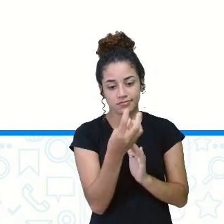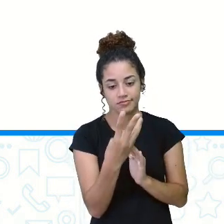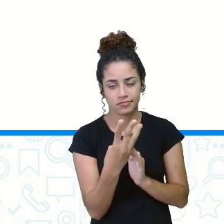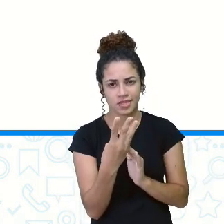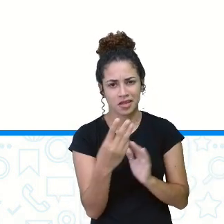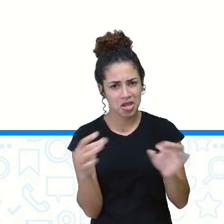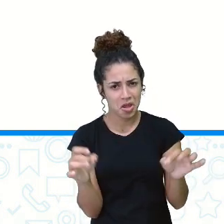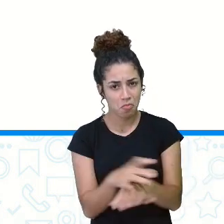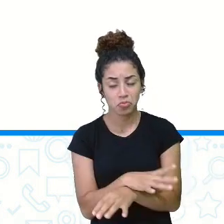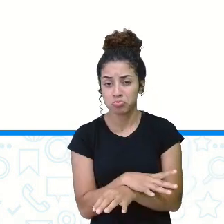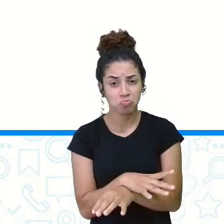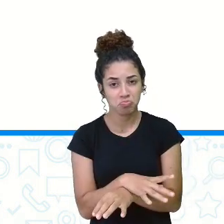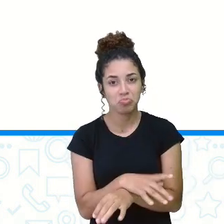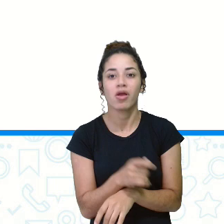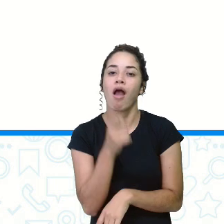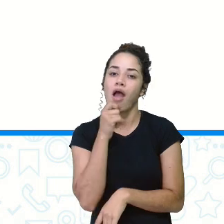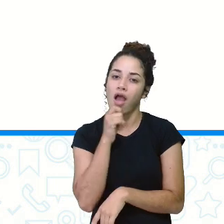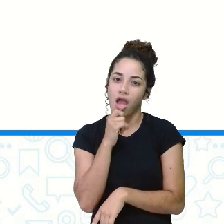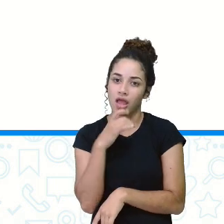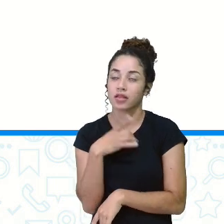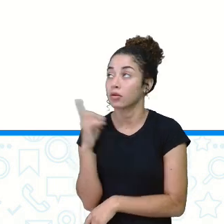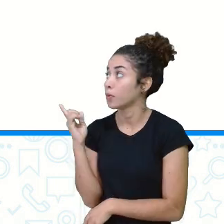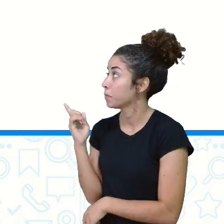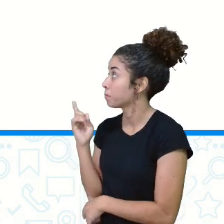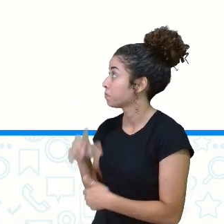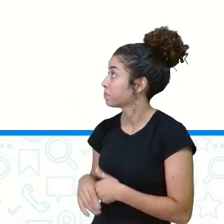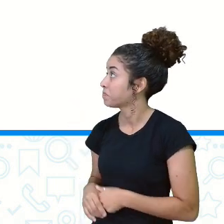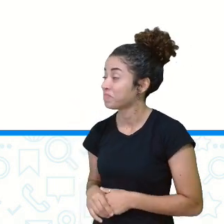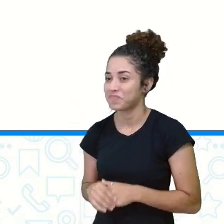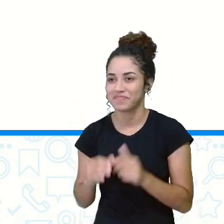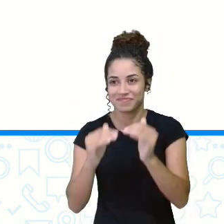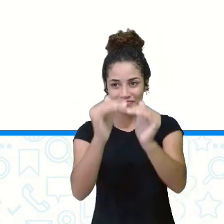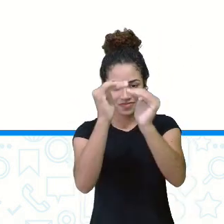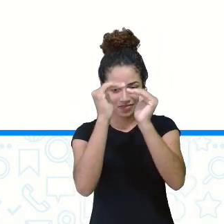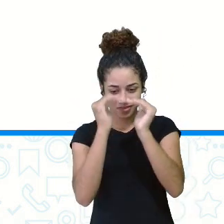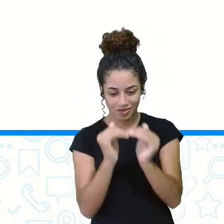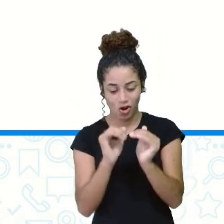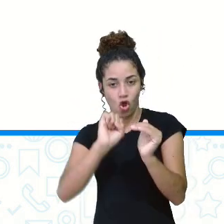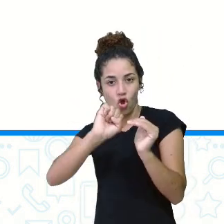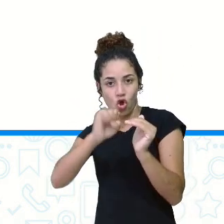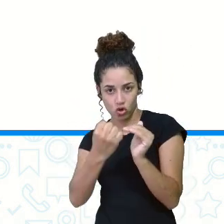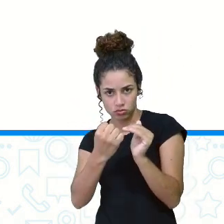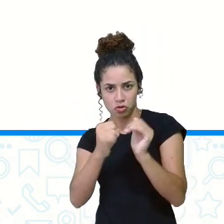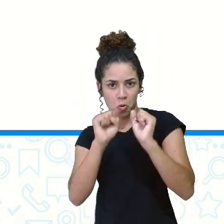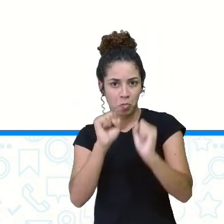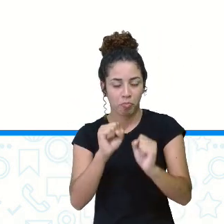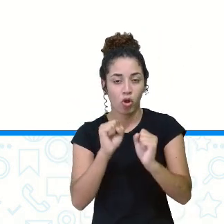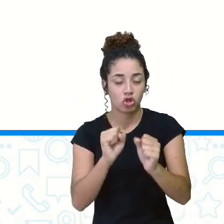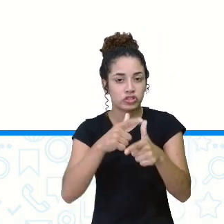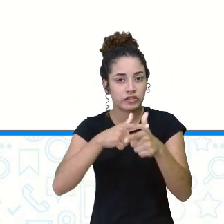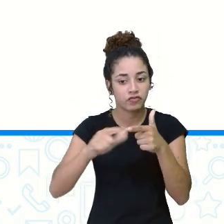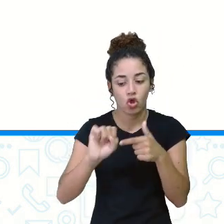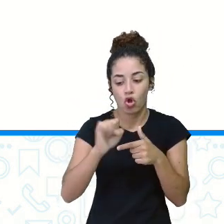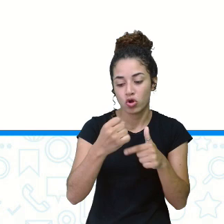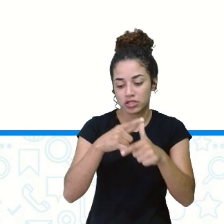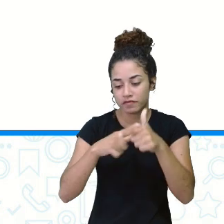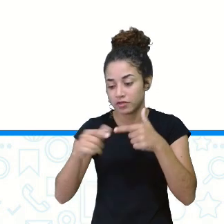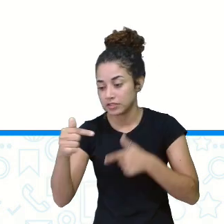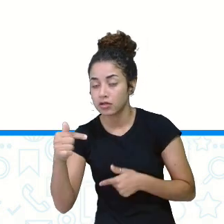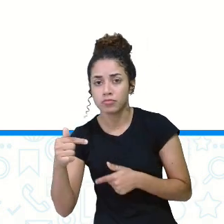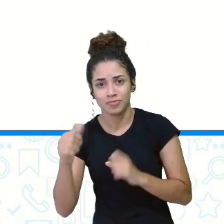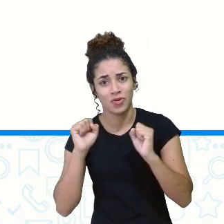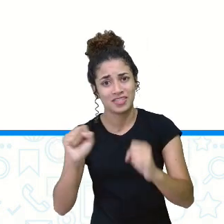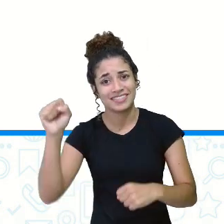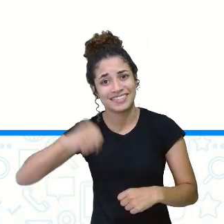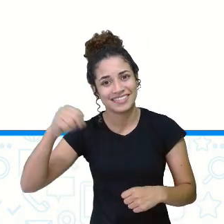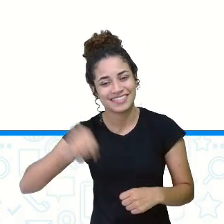ainda tem número, ó. Eu venho com o número 8. Eu posso dividir 8 para 7? Pode